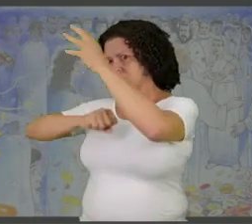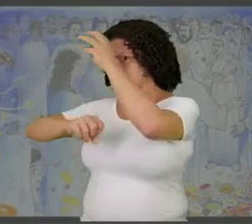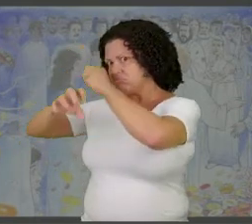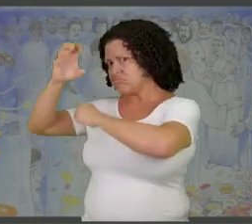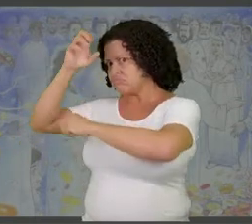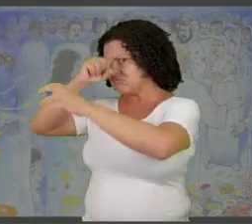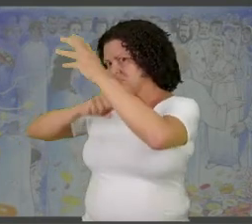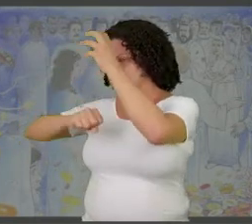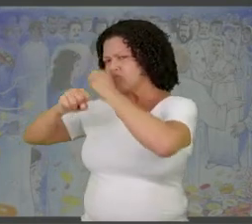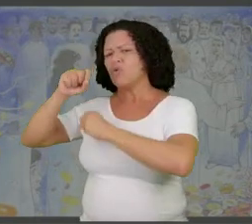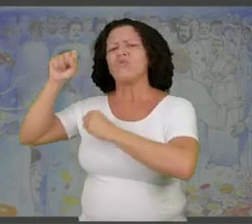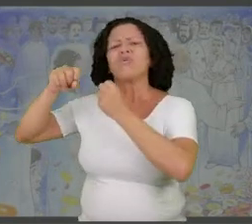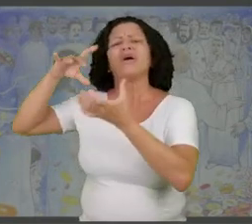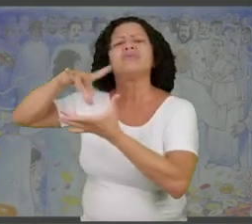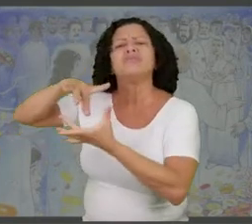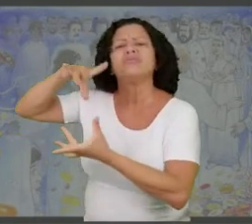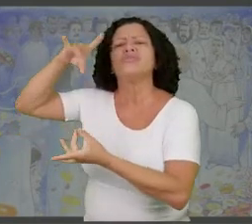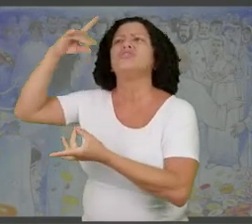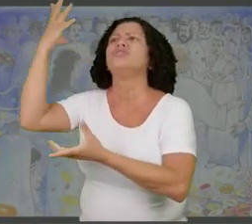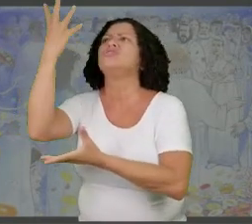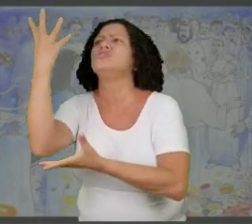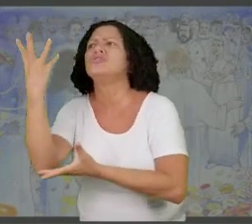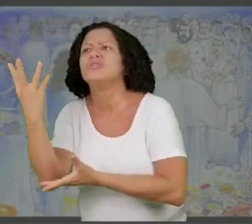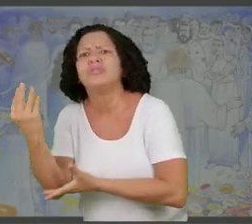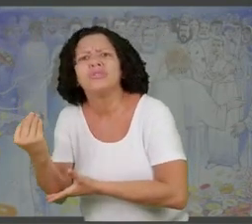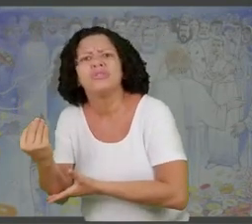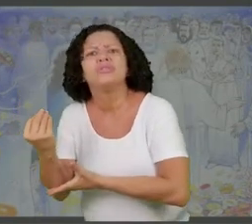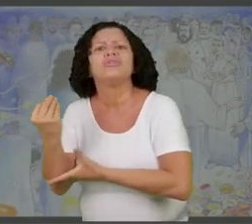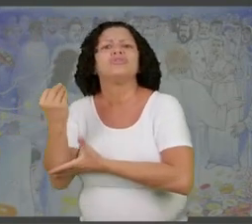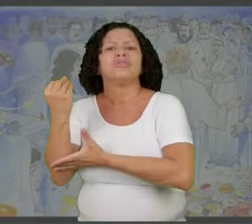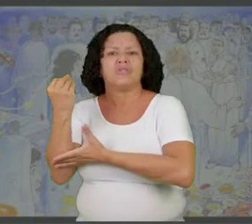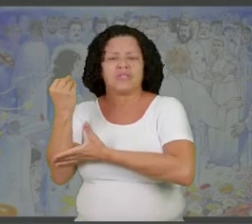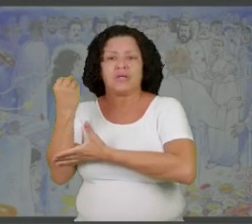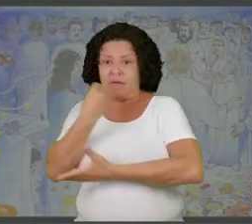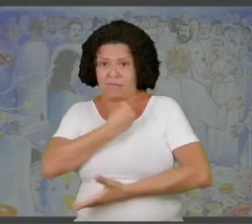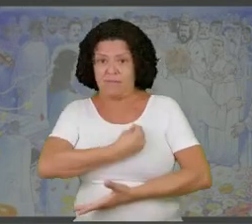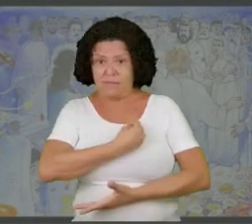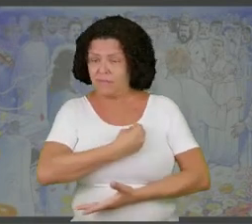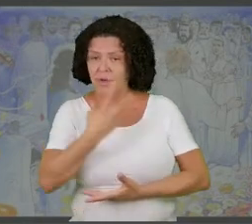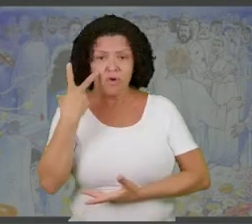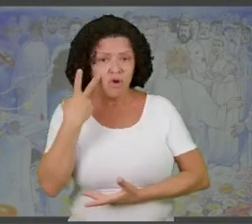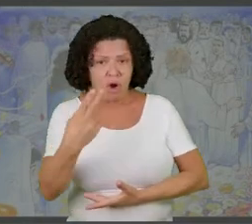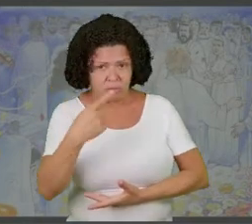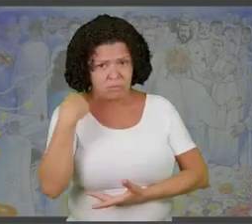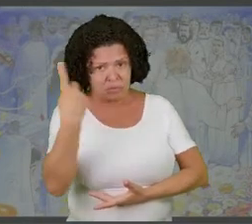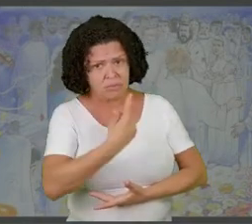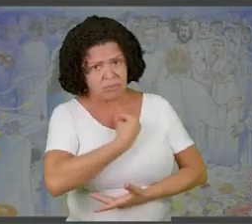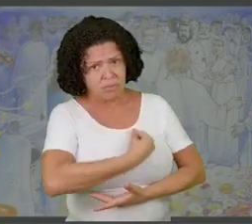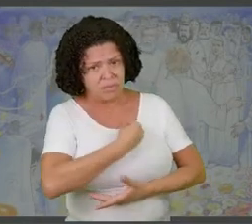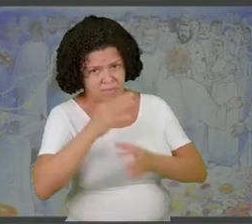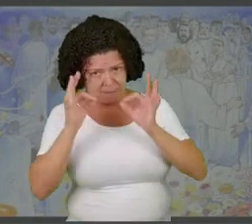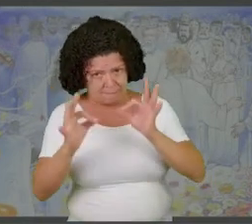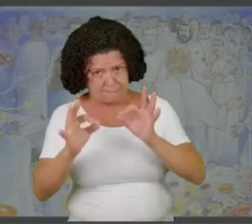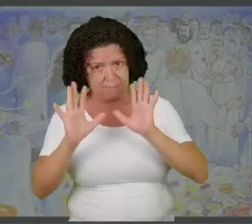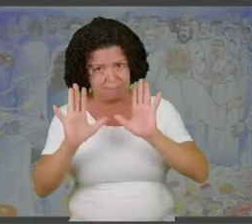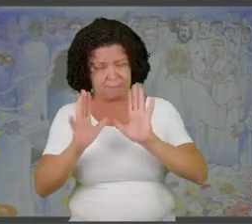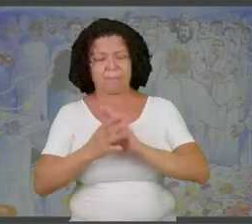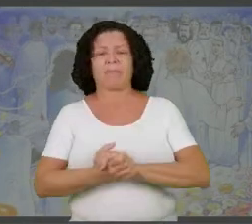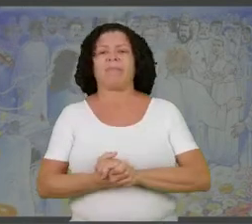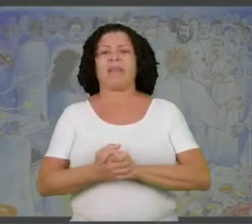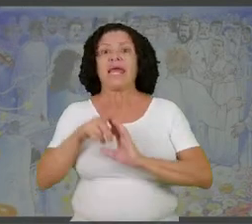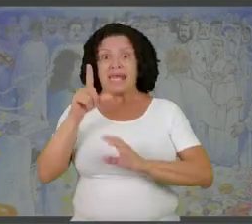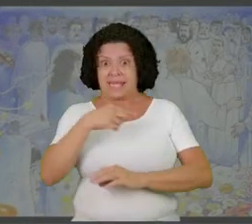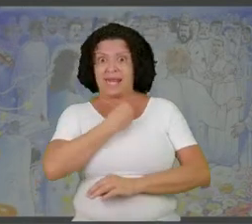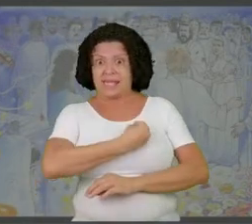cada vez mais sobre o espiritismo, vivendo a vida normal que todos nós vivemos. E